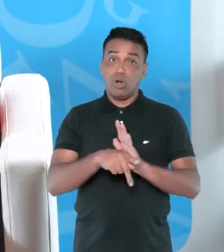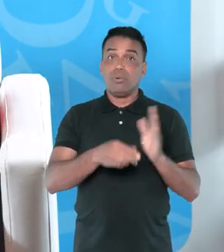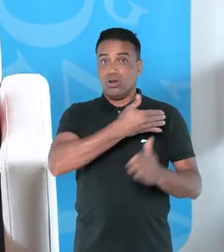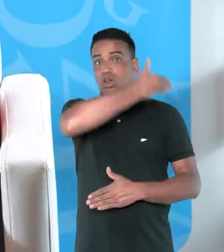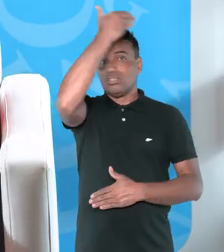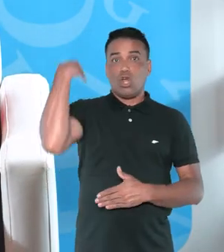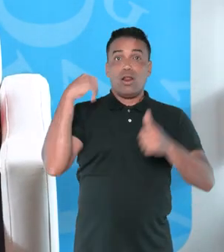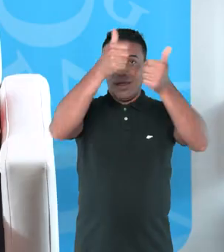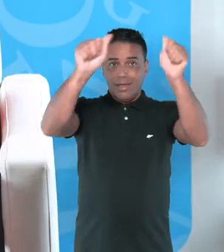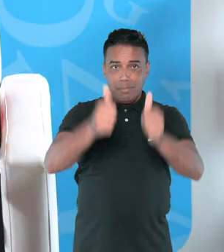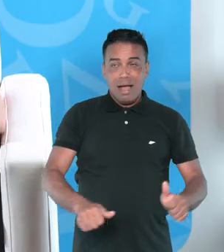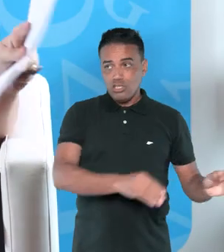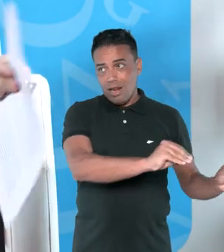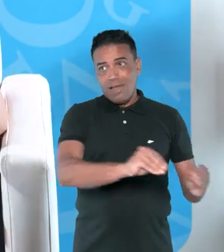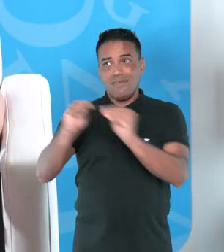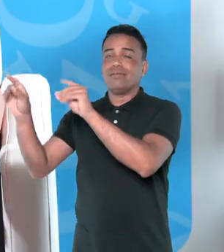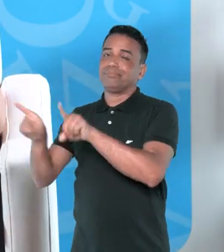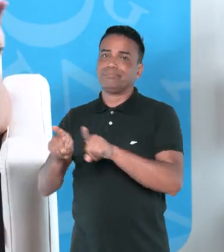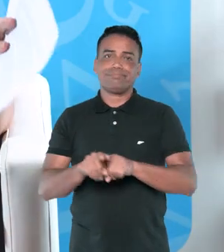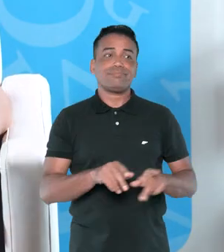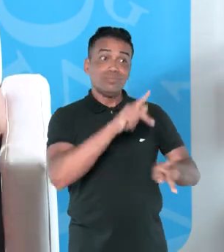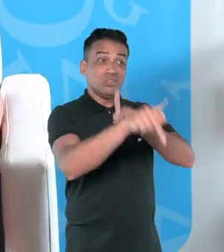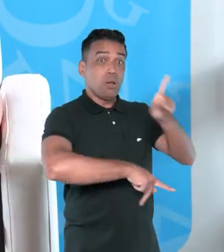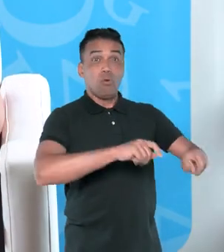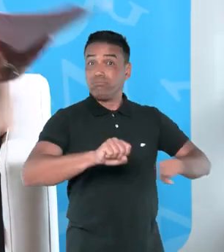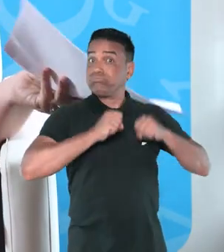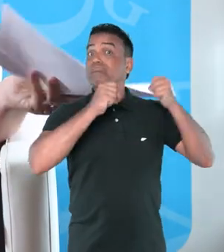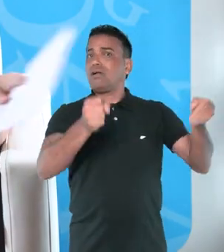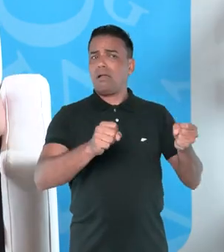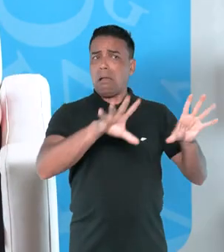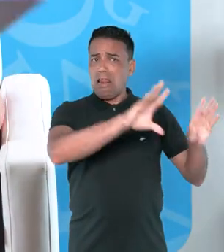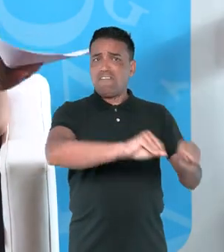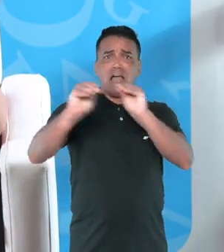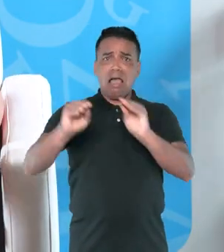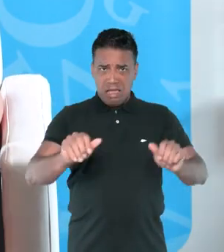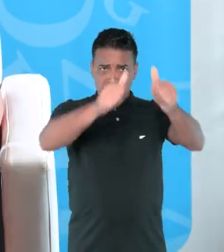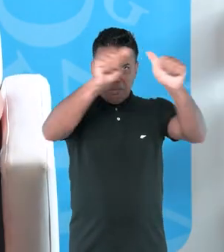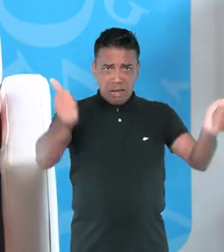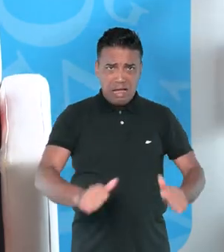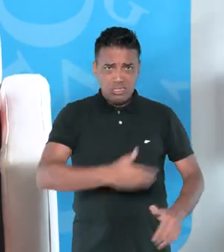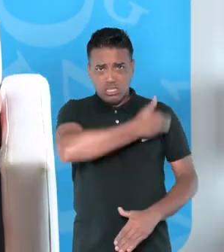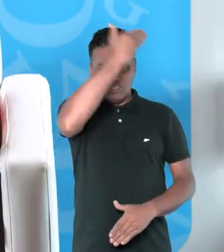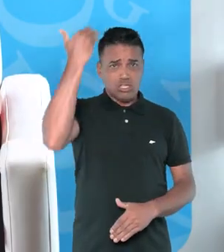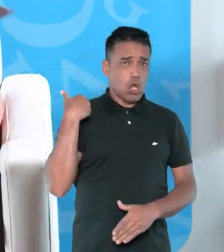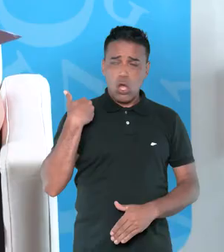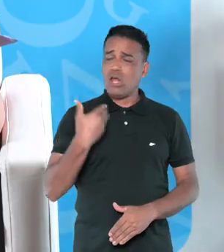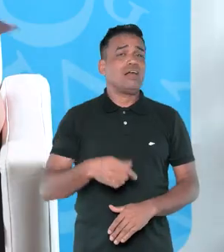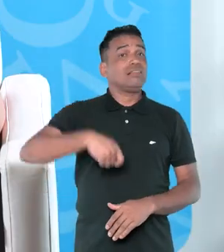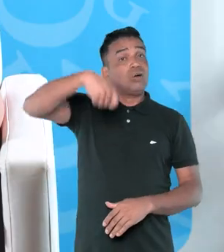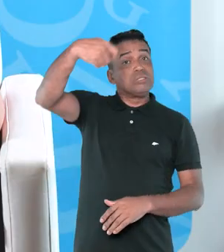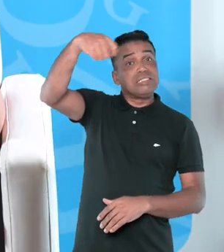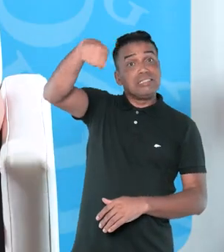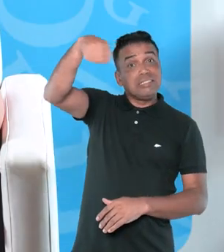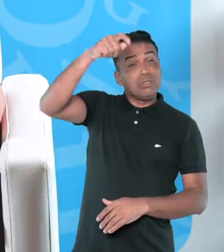Conceição. E aí os Tremembés começaram a se revoltar, porque não podiam tirar a labareda de lá, levaram o sino, até hoje não devolveram, inclusive o sino que está na